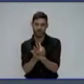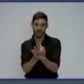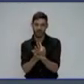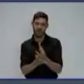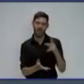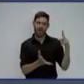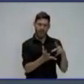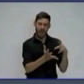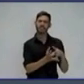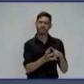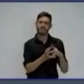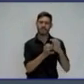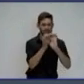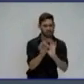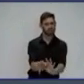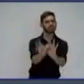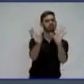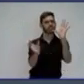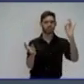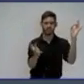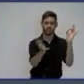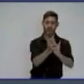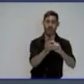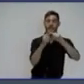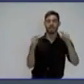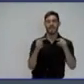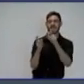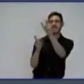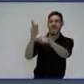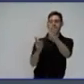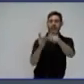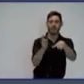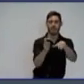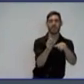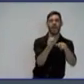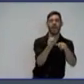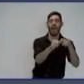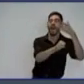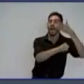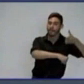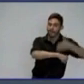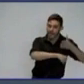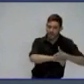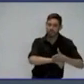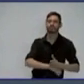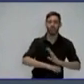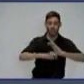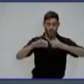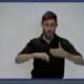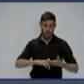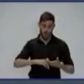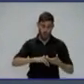verdade realmente liberta, mas só aqueles que a praticam. Foi o Congresso